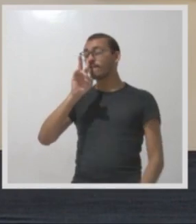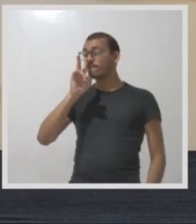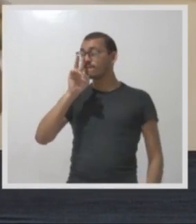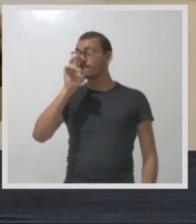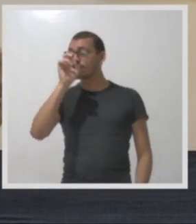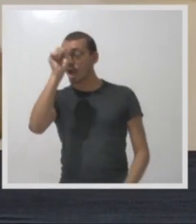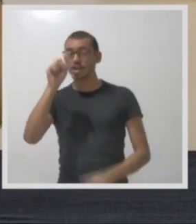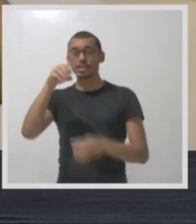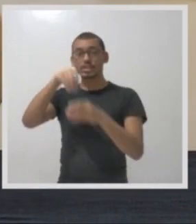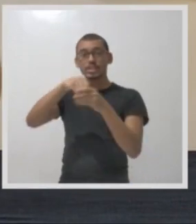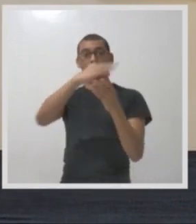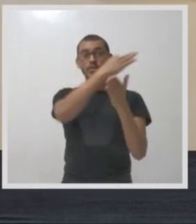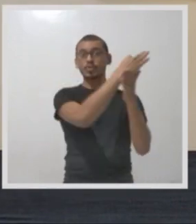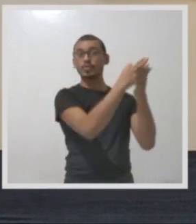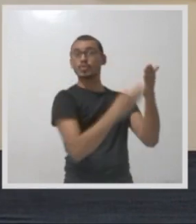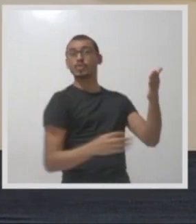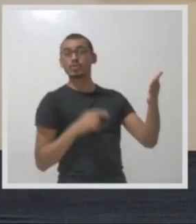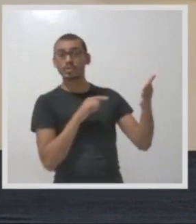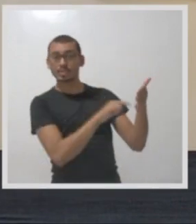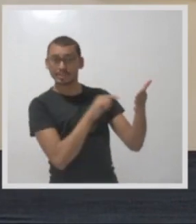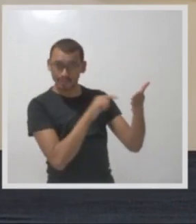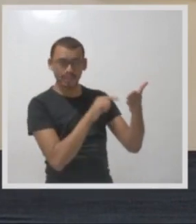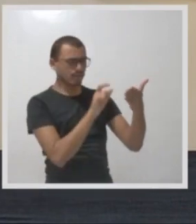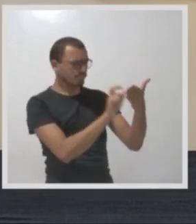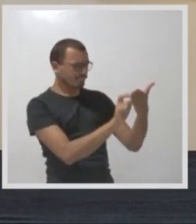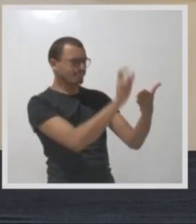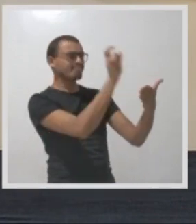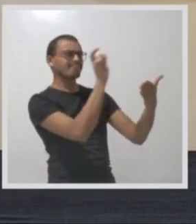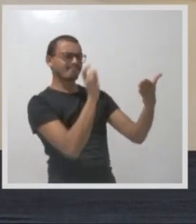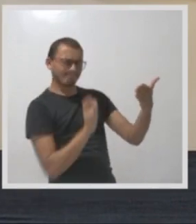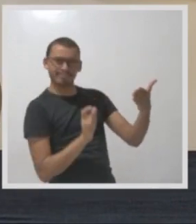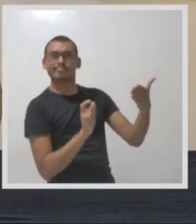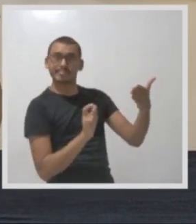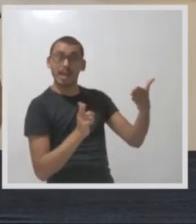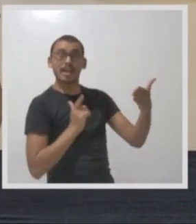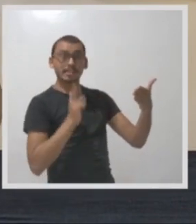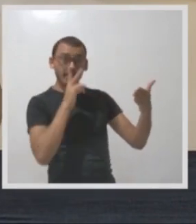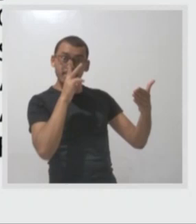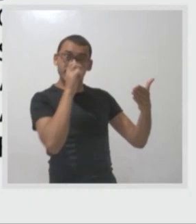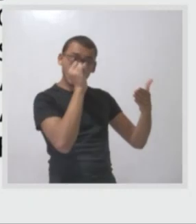aquela característica que está mais marcante no gênero textual. Tudo bem?